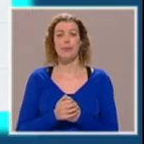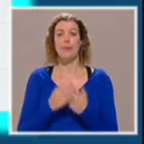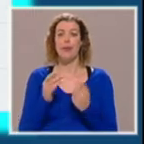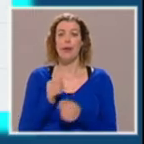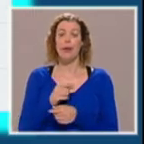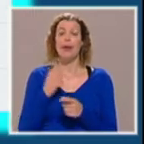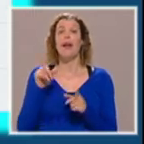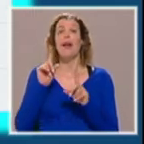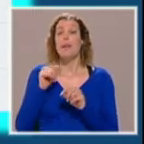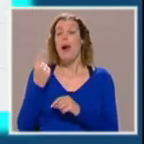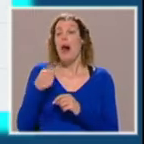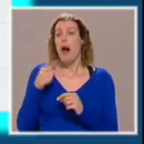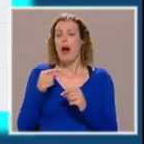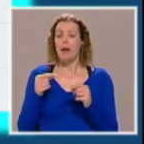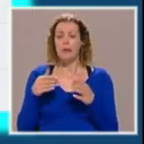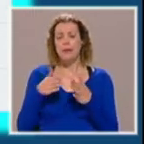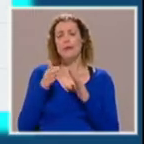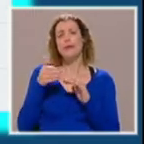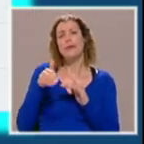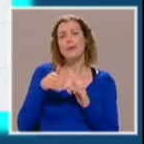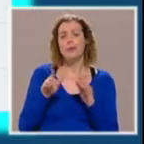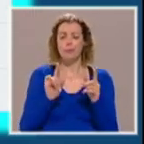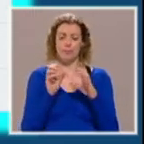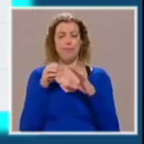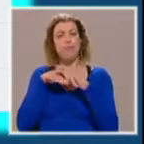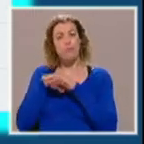São constituídos também pelas vias genitais, que